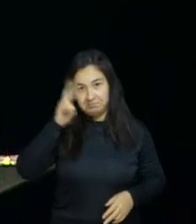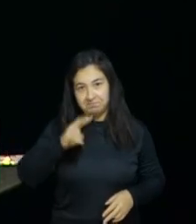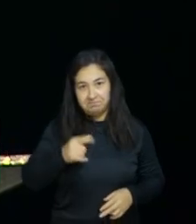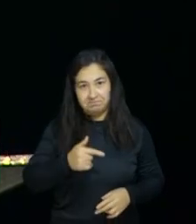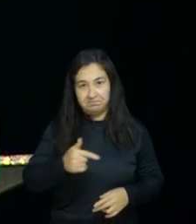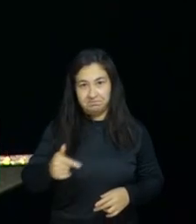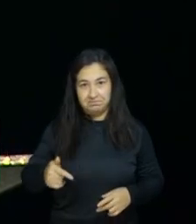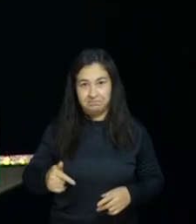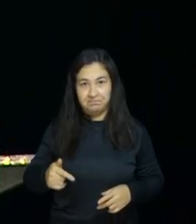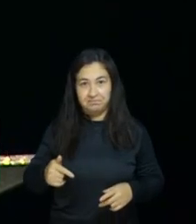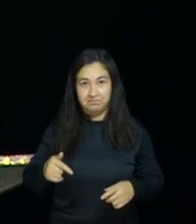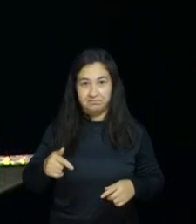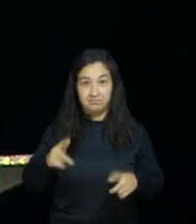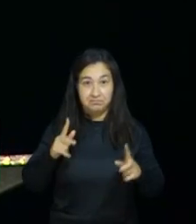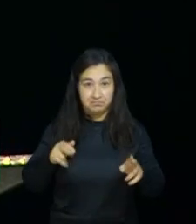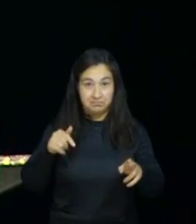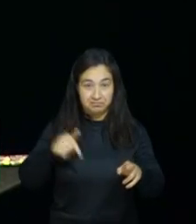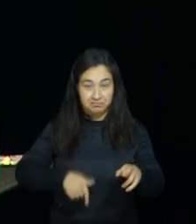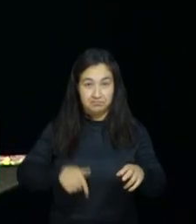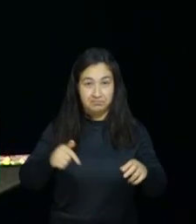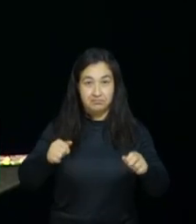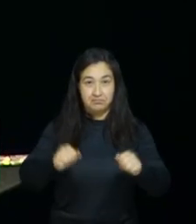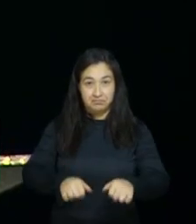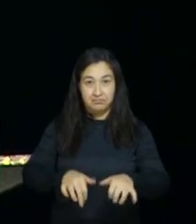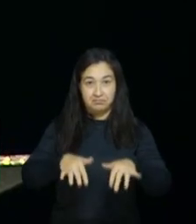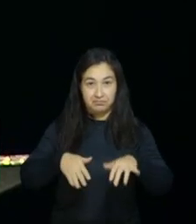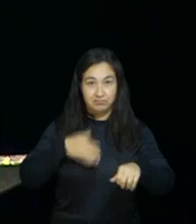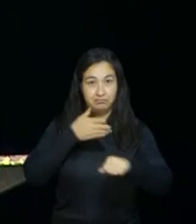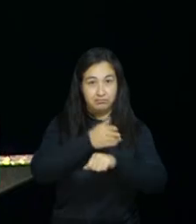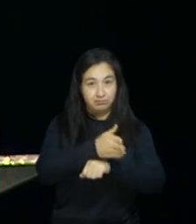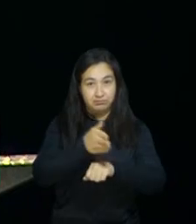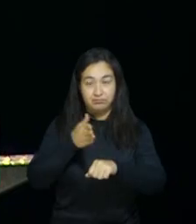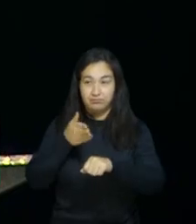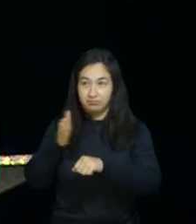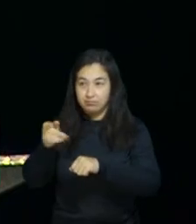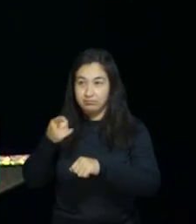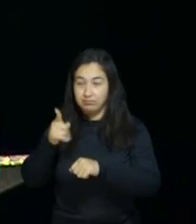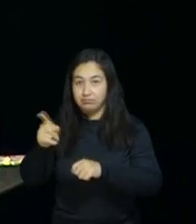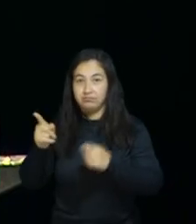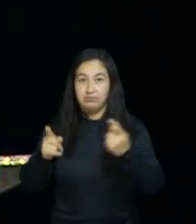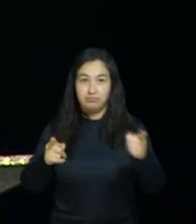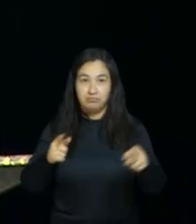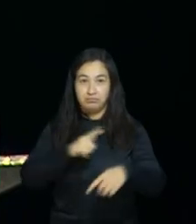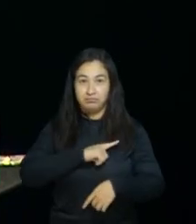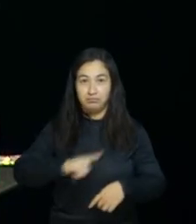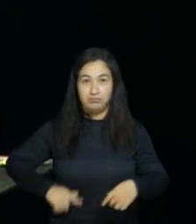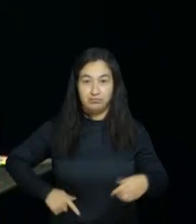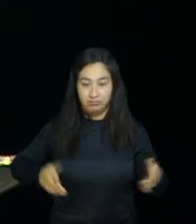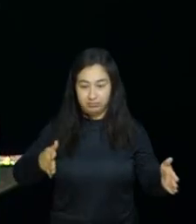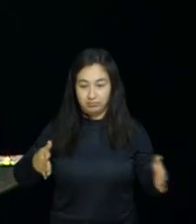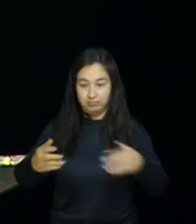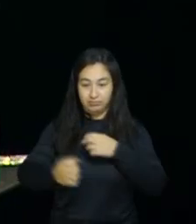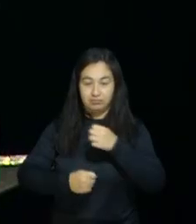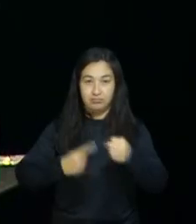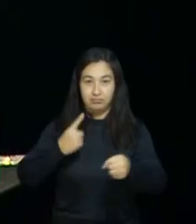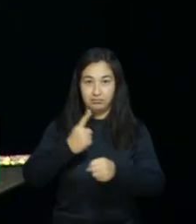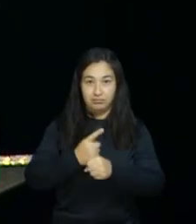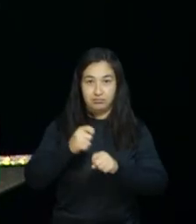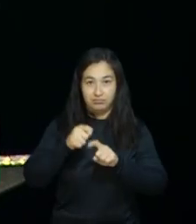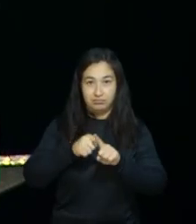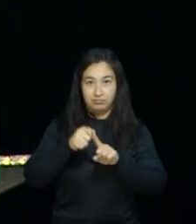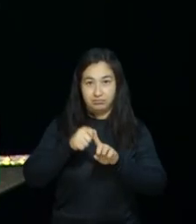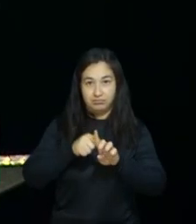são itinerantes, nunca aconteceu na história de algum governo em 1 ano e 4 meses fazer o que está